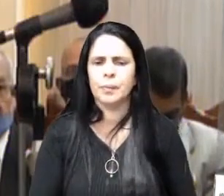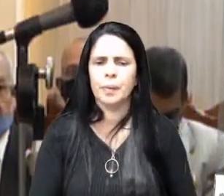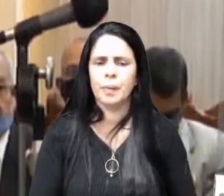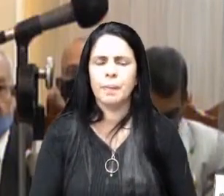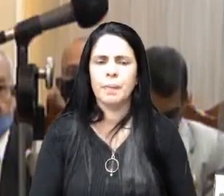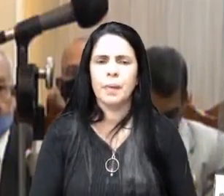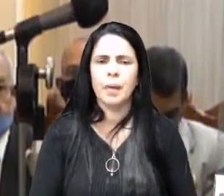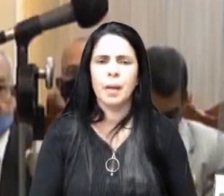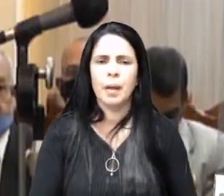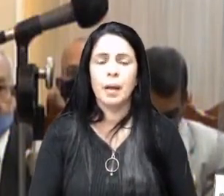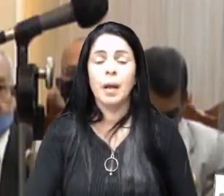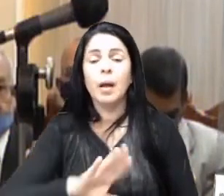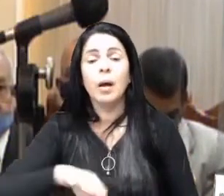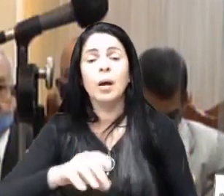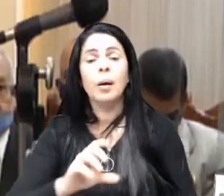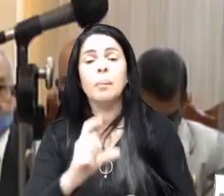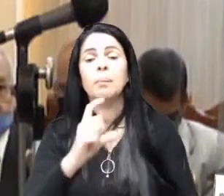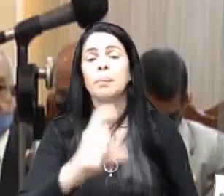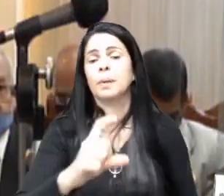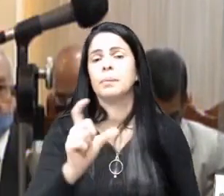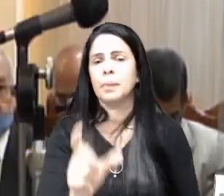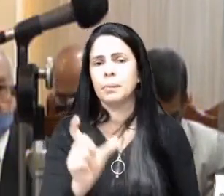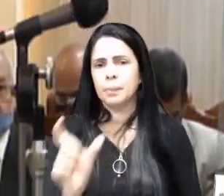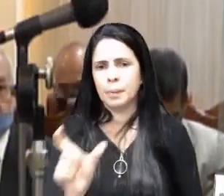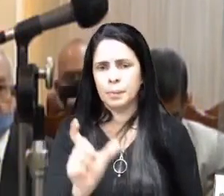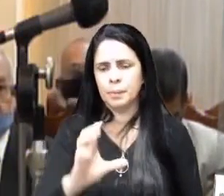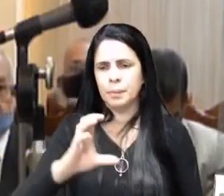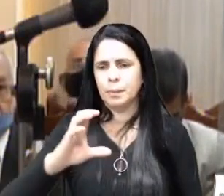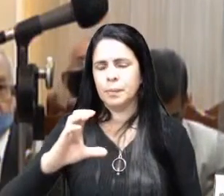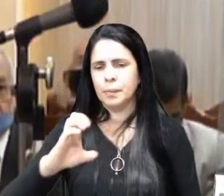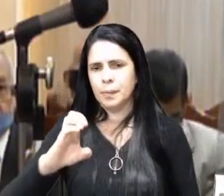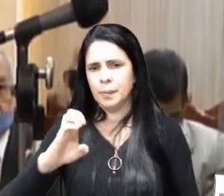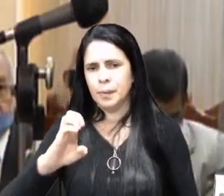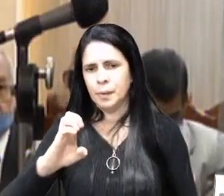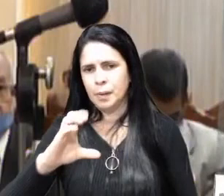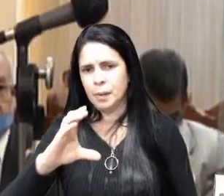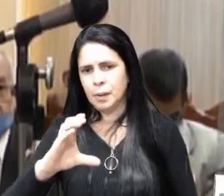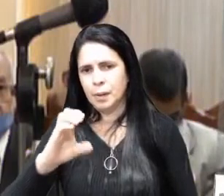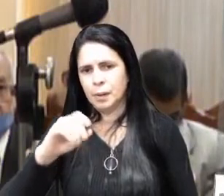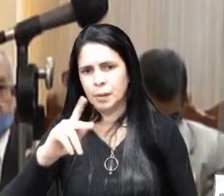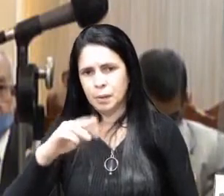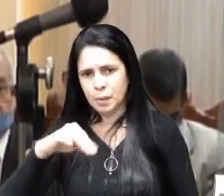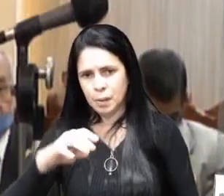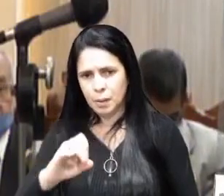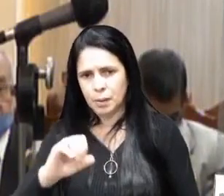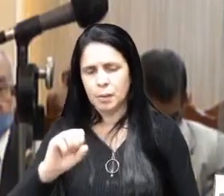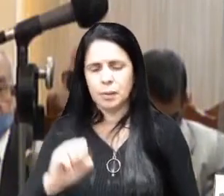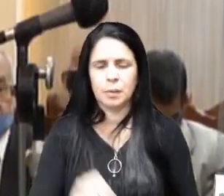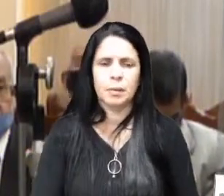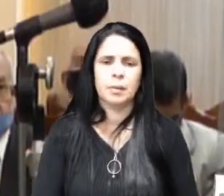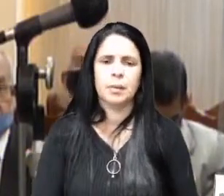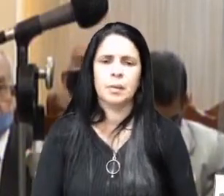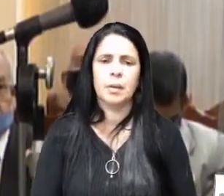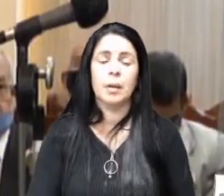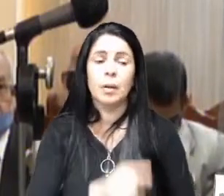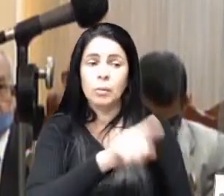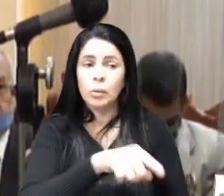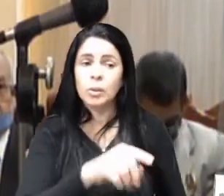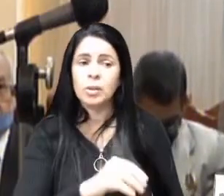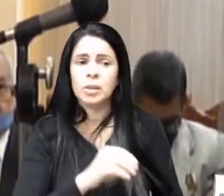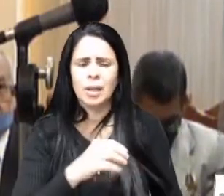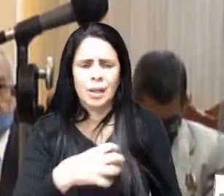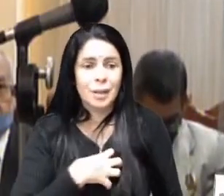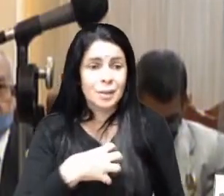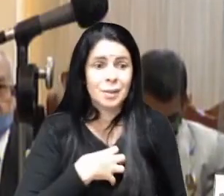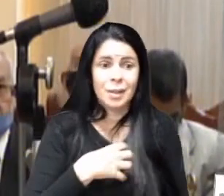de uma paixão, um amor que arde no peito. Você sente falta do irmão. Você passa a semana